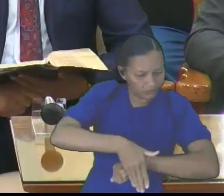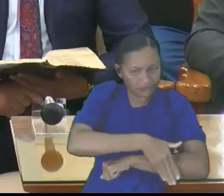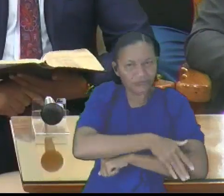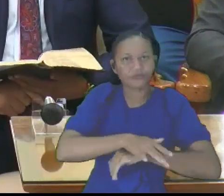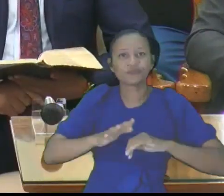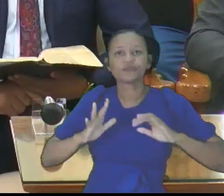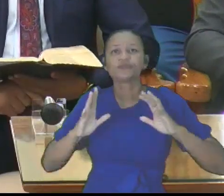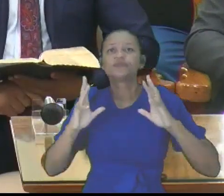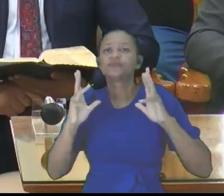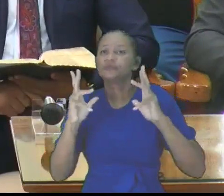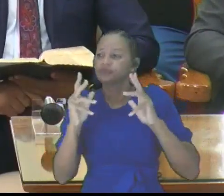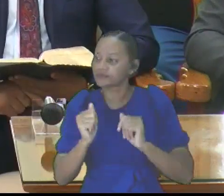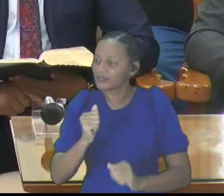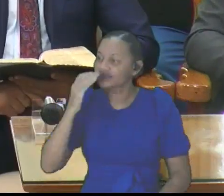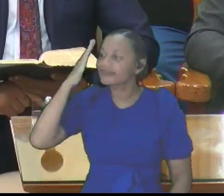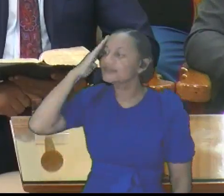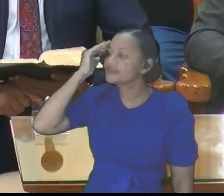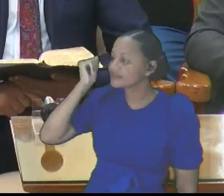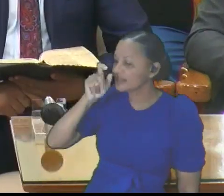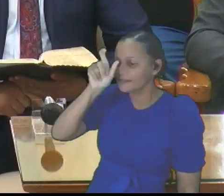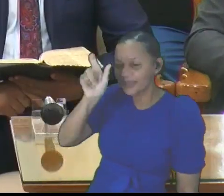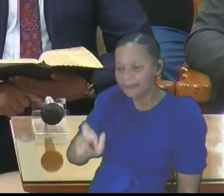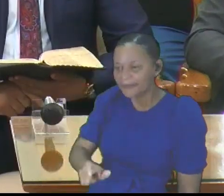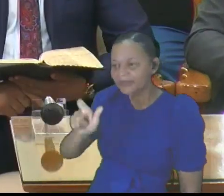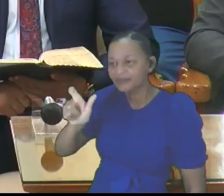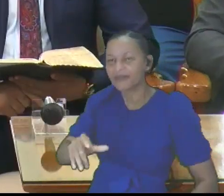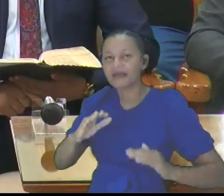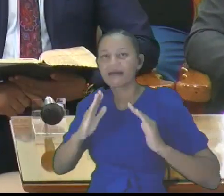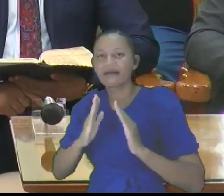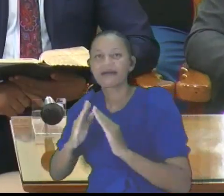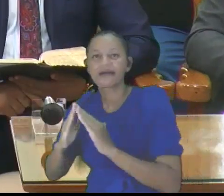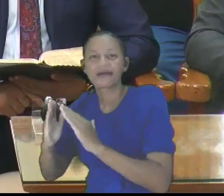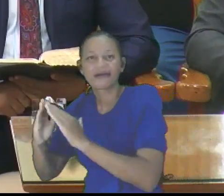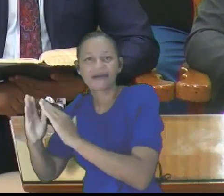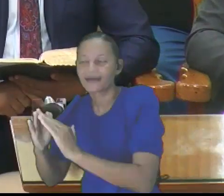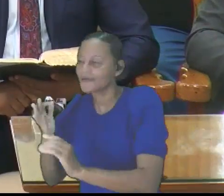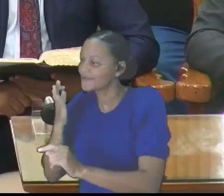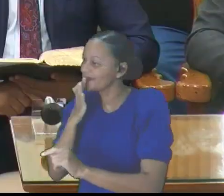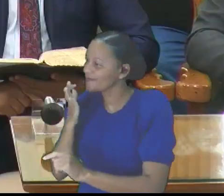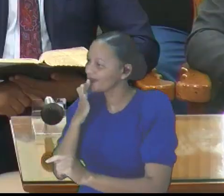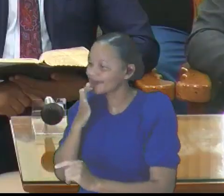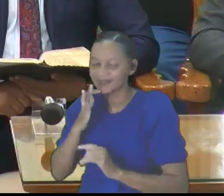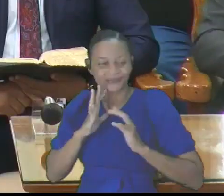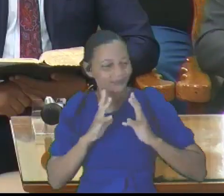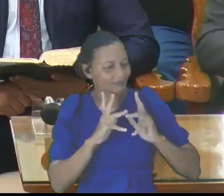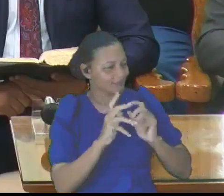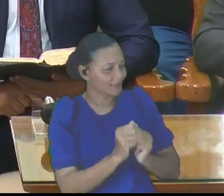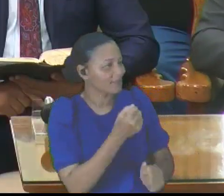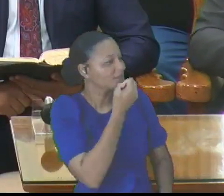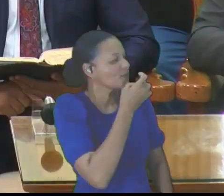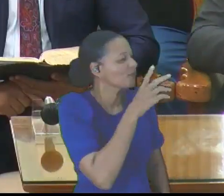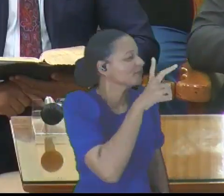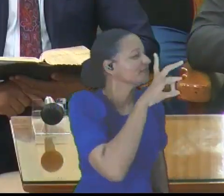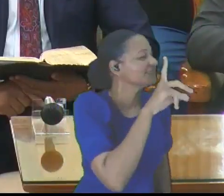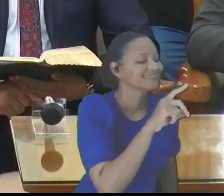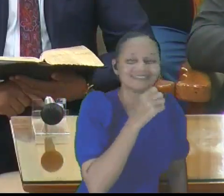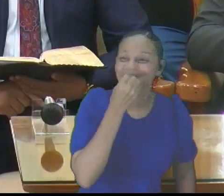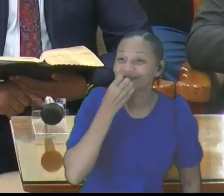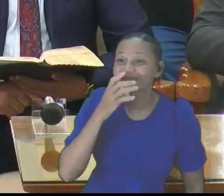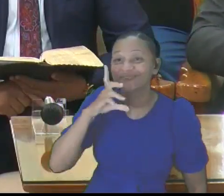mundo sabia quem eram os moradores da rua. Todo mundo conhecia todo mundo dava bom dia a todo